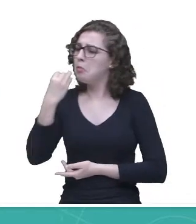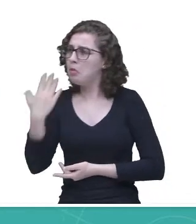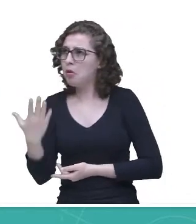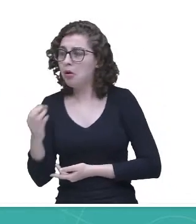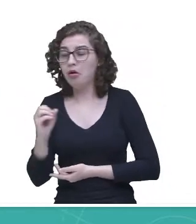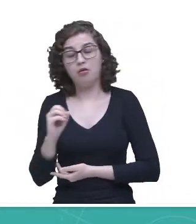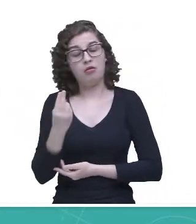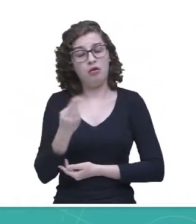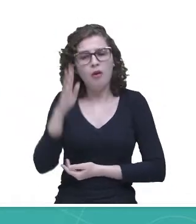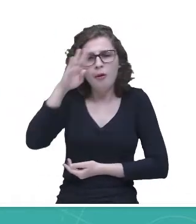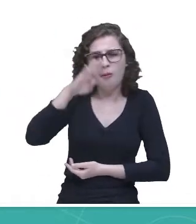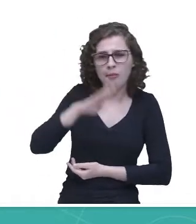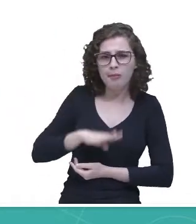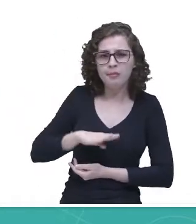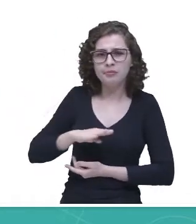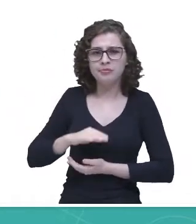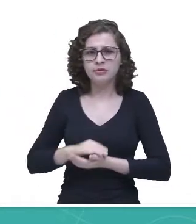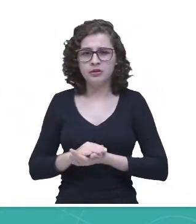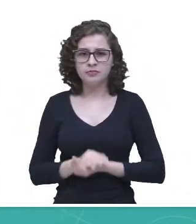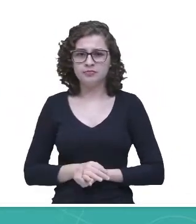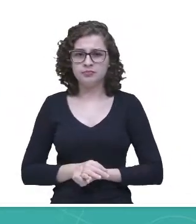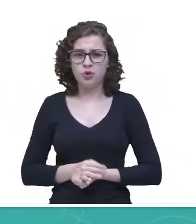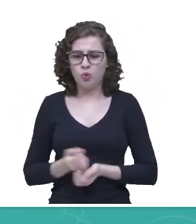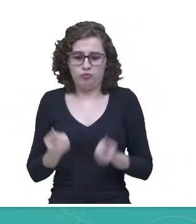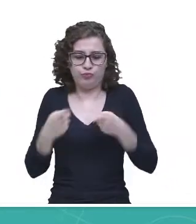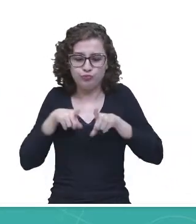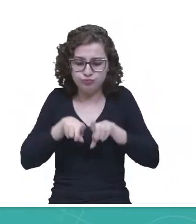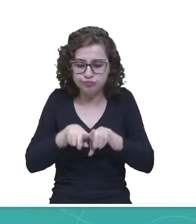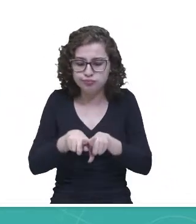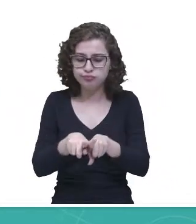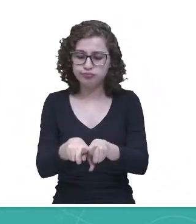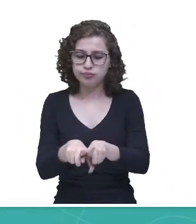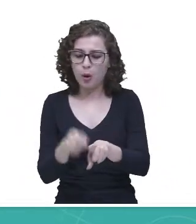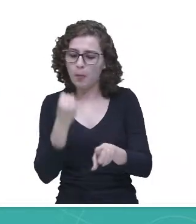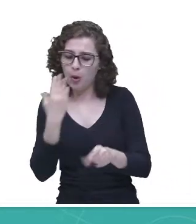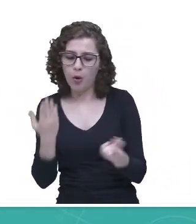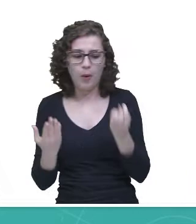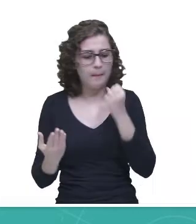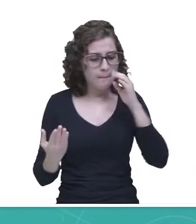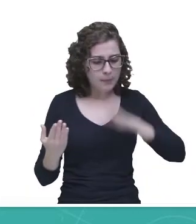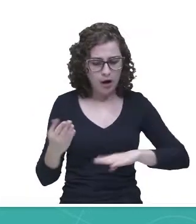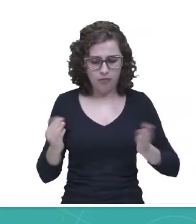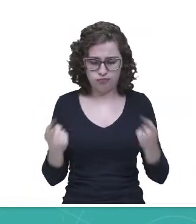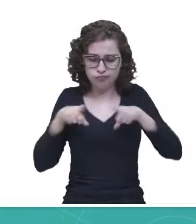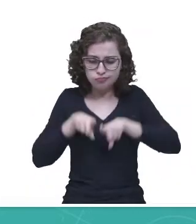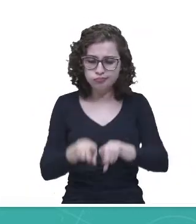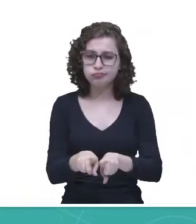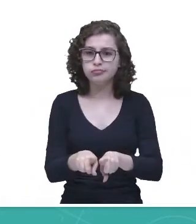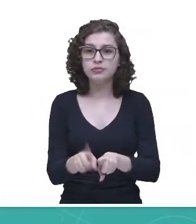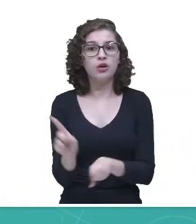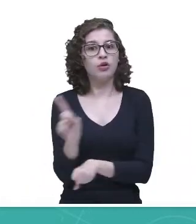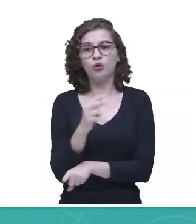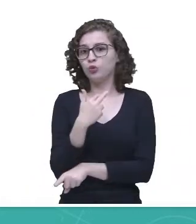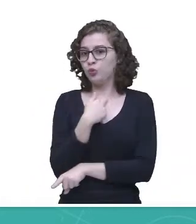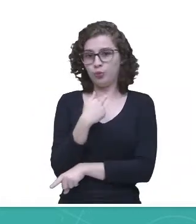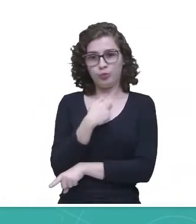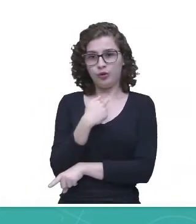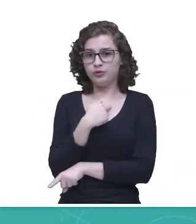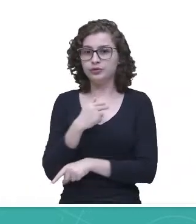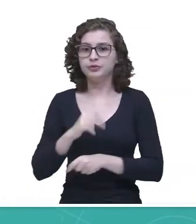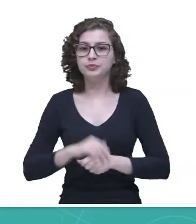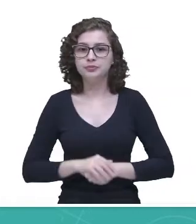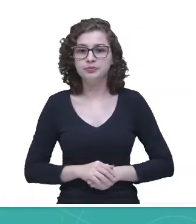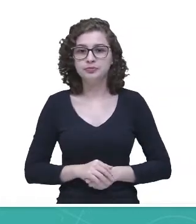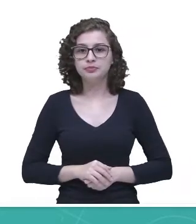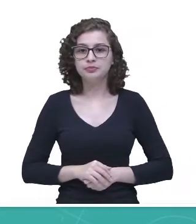são maus, não podendo ser ambos ao mesmo tempo. Então,